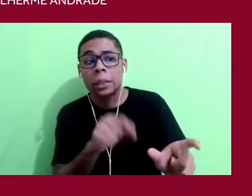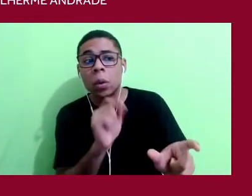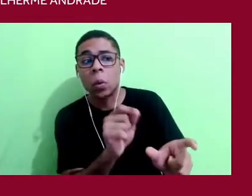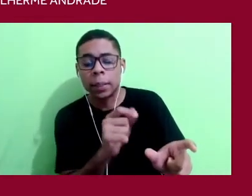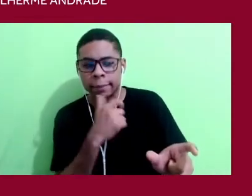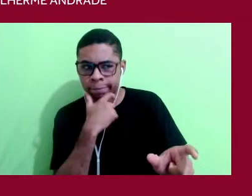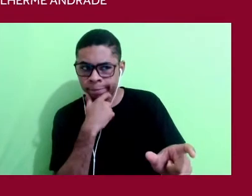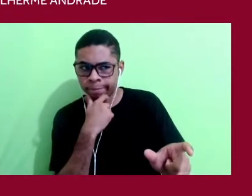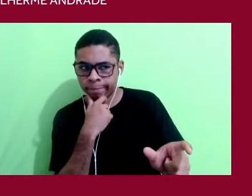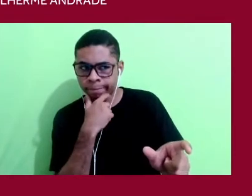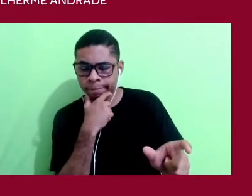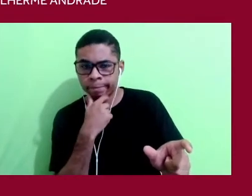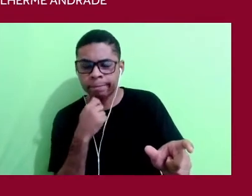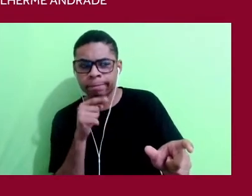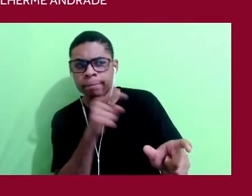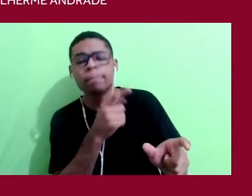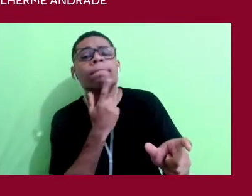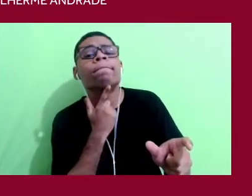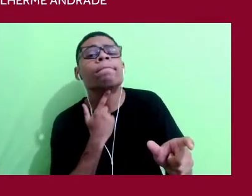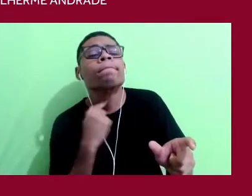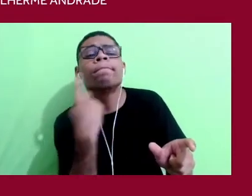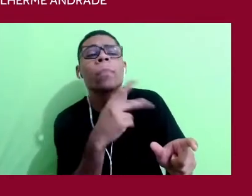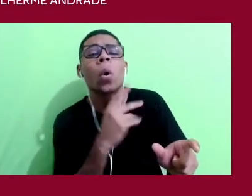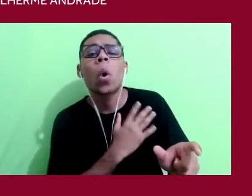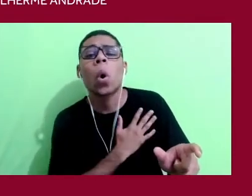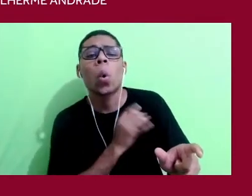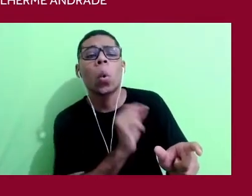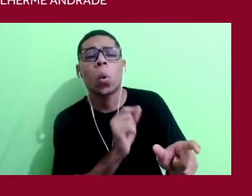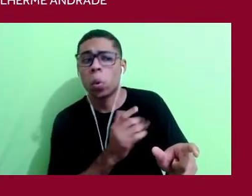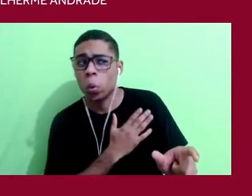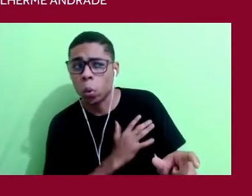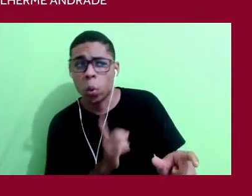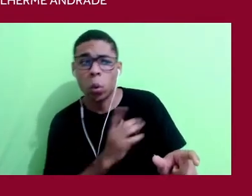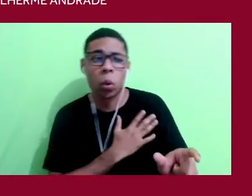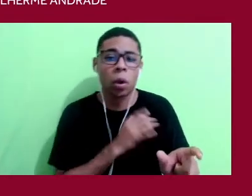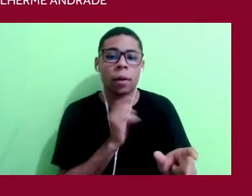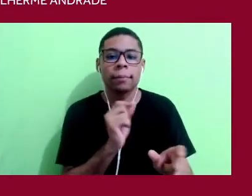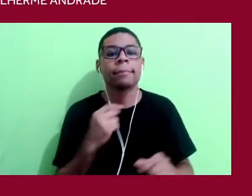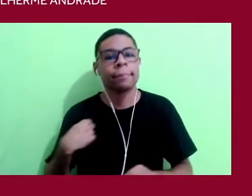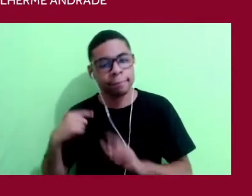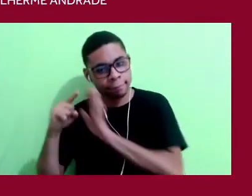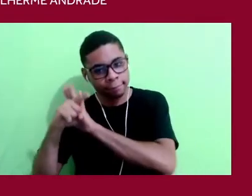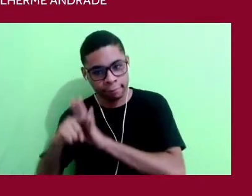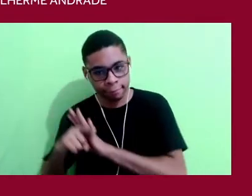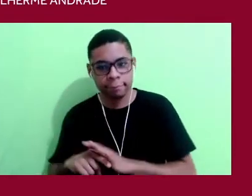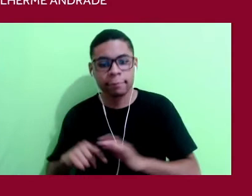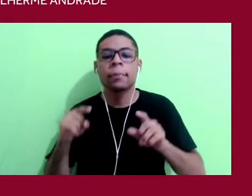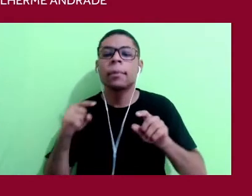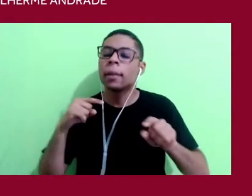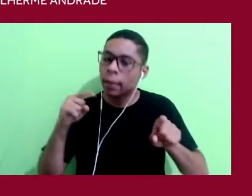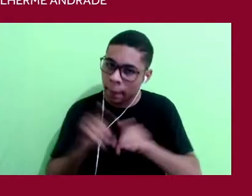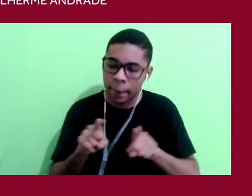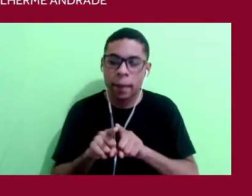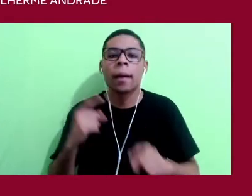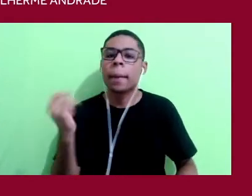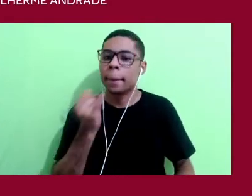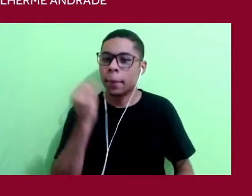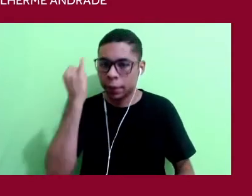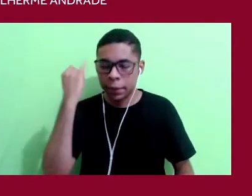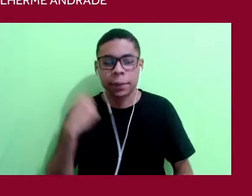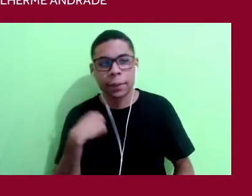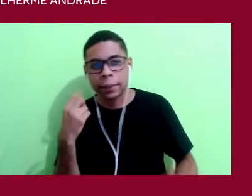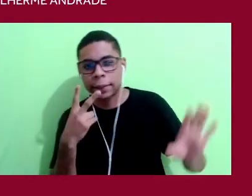necessita, né? Nos gostos também informacionais, né? Algo que também tenho procurado trabalhar dentro dessa